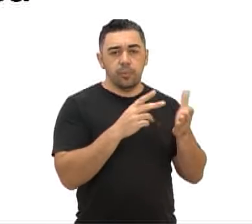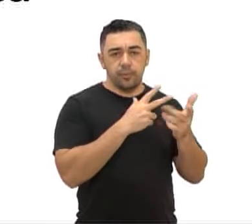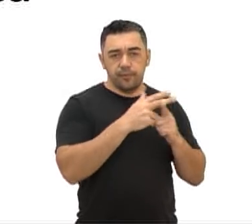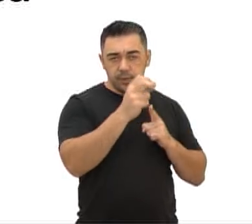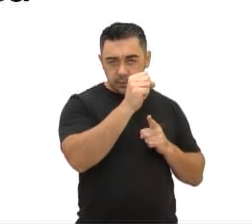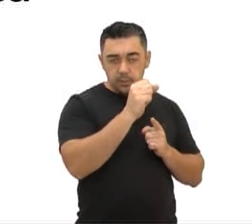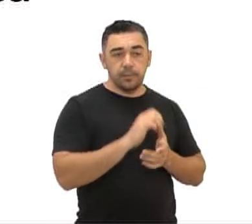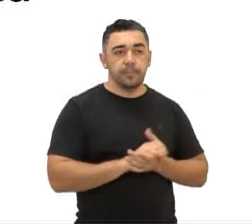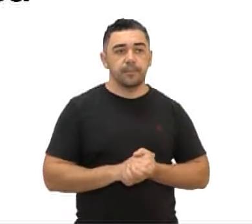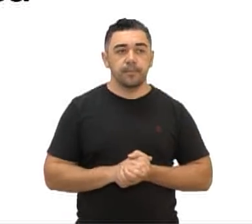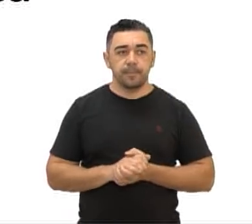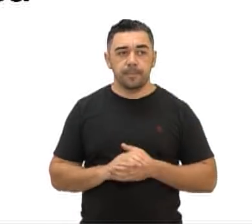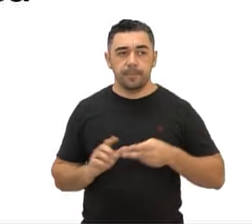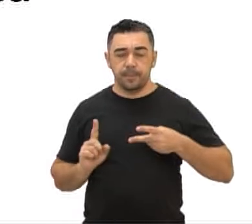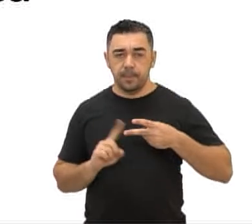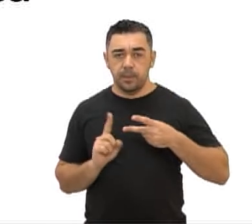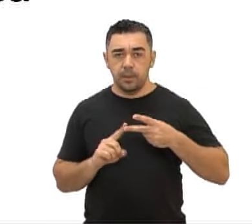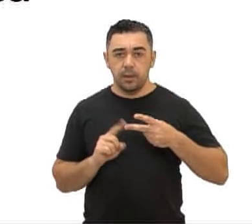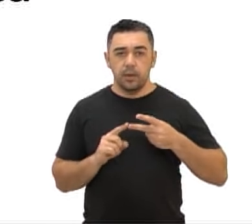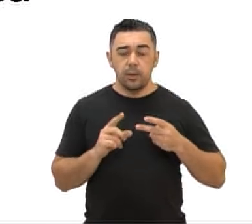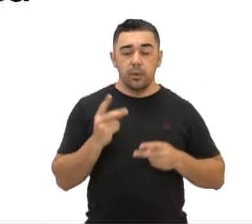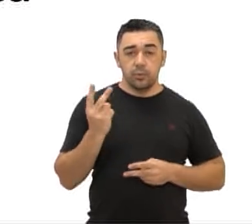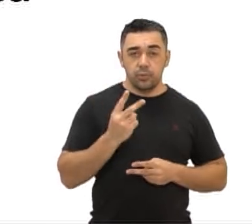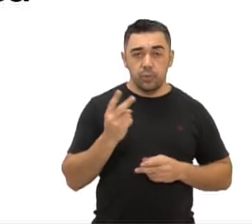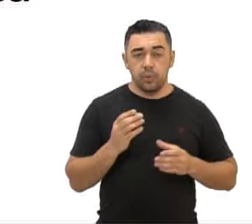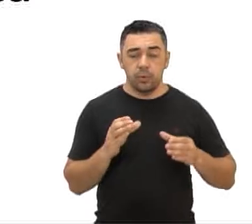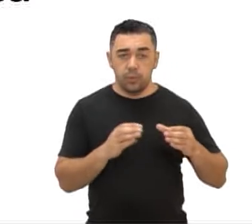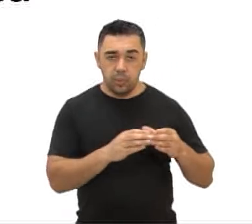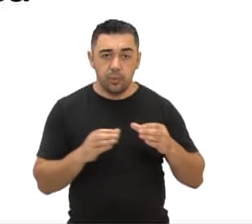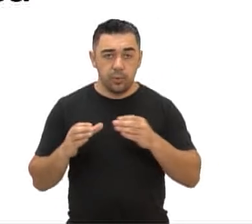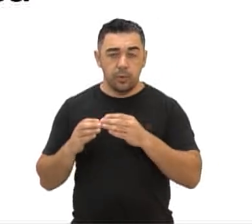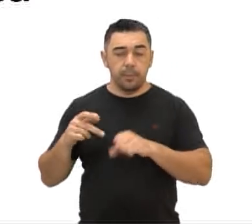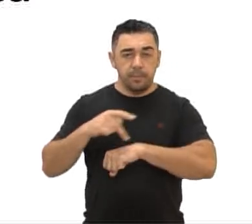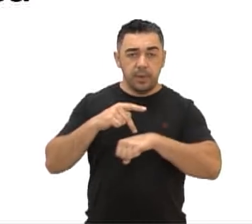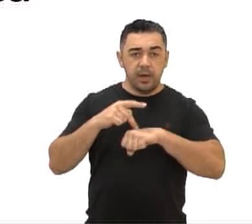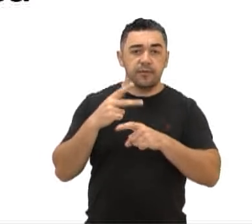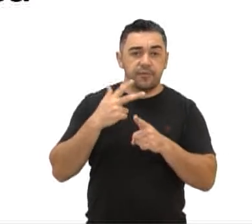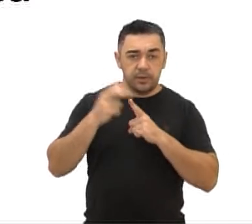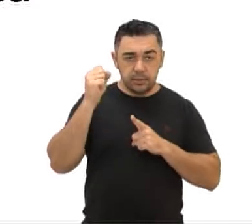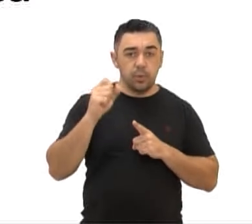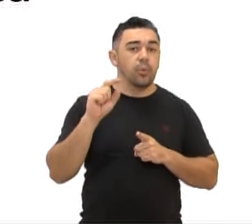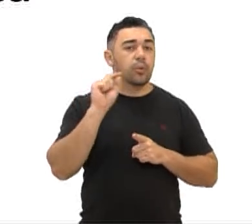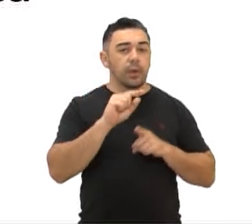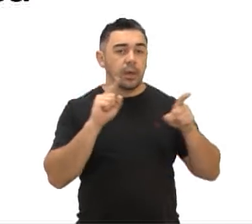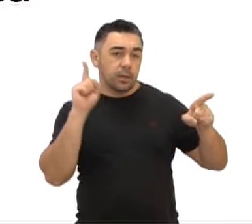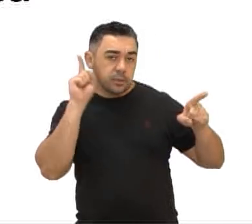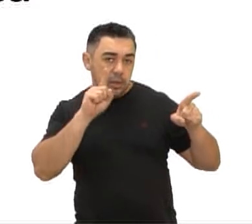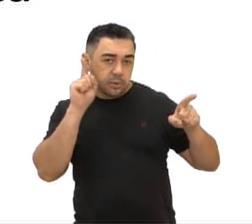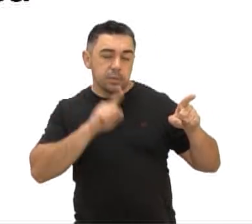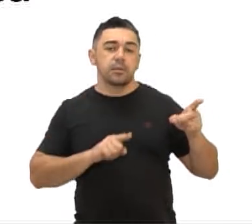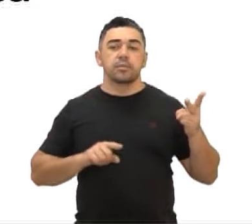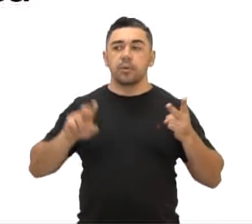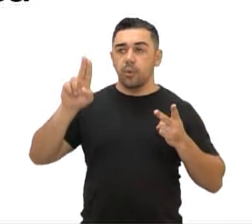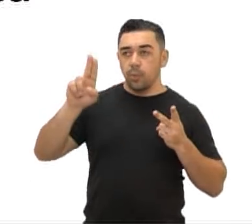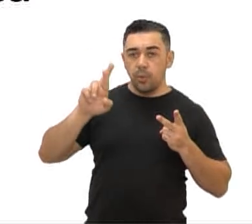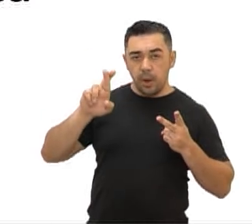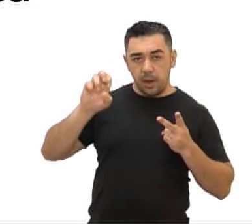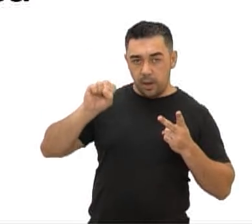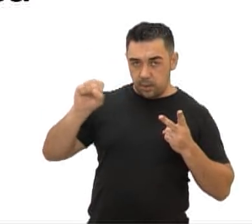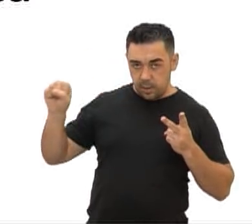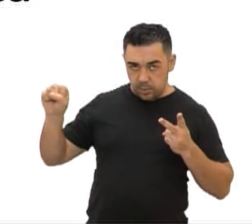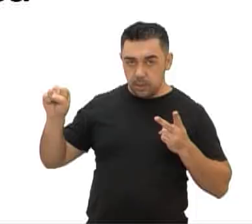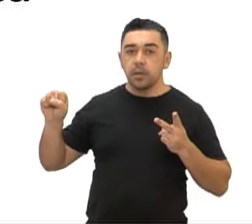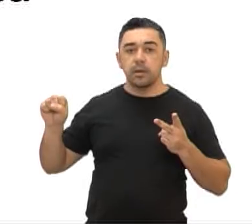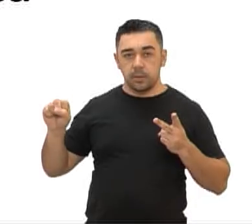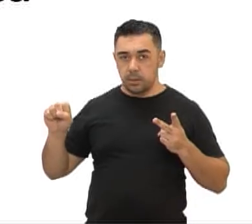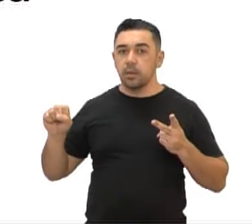Aceitaram tudo. Os 2 grandes países vitoriosos na guerra foram Estados Unidos e União Soviética.